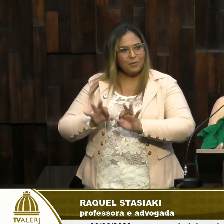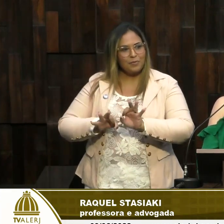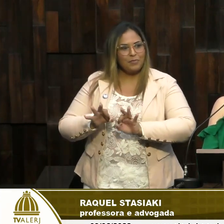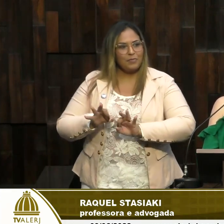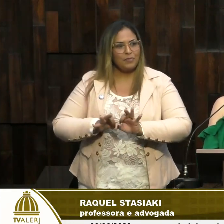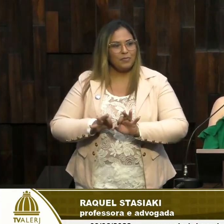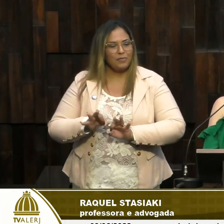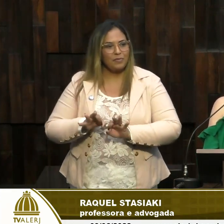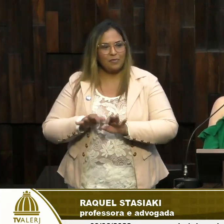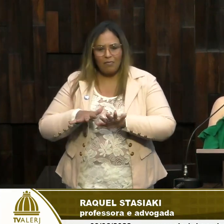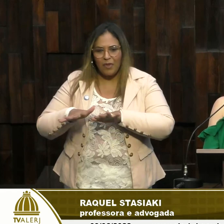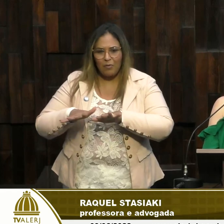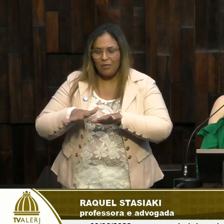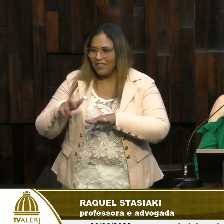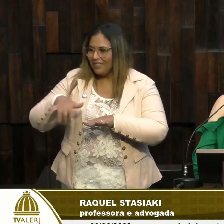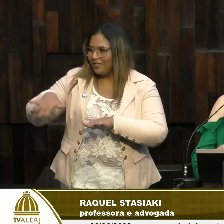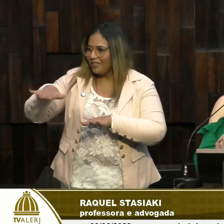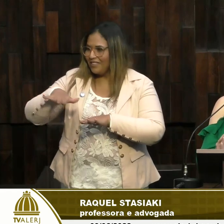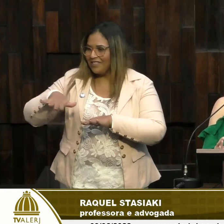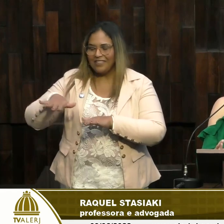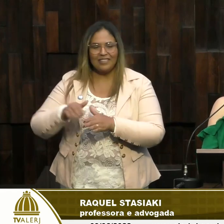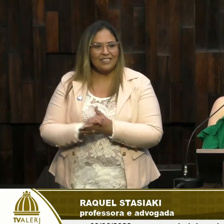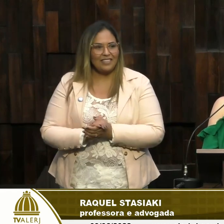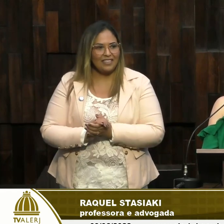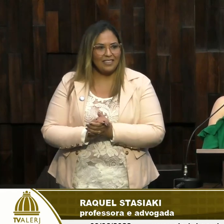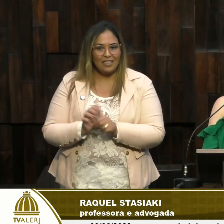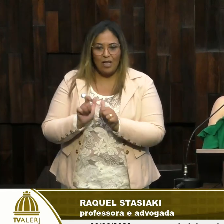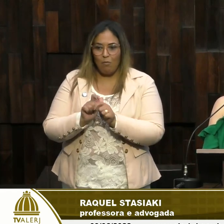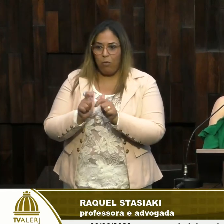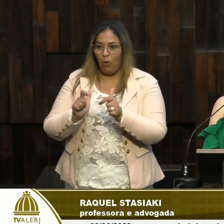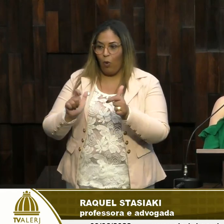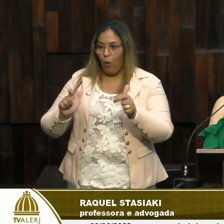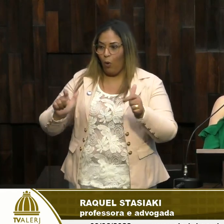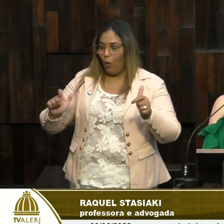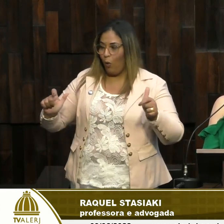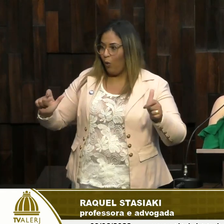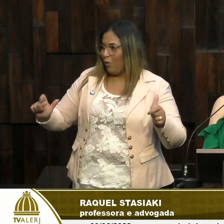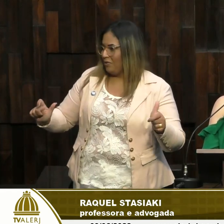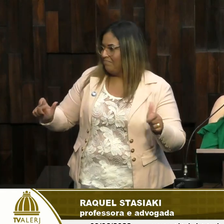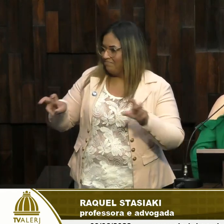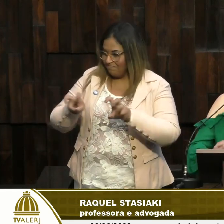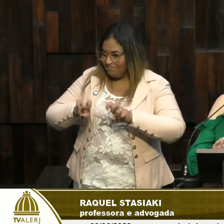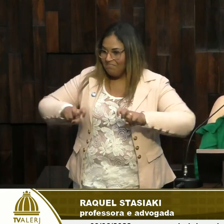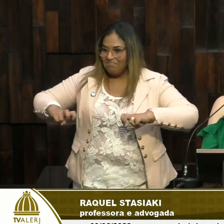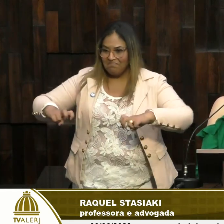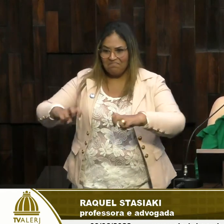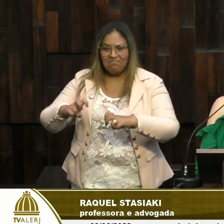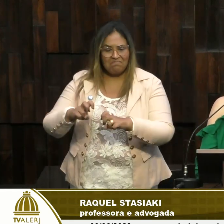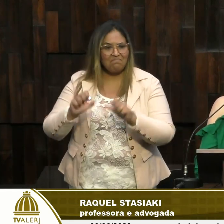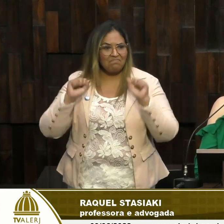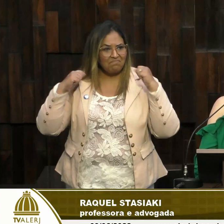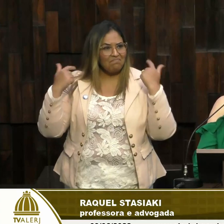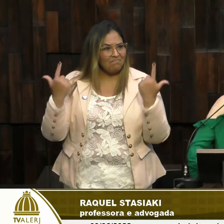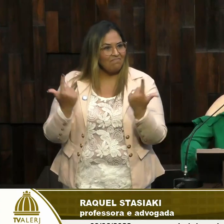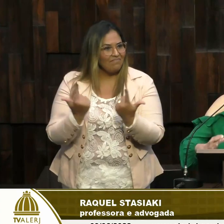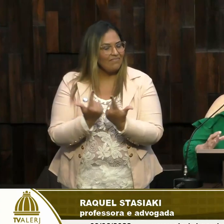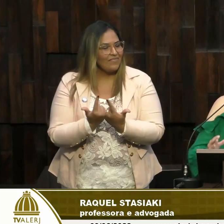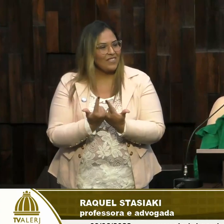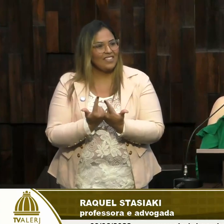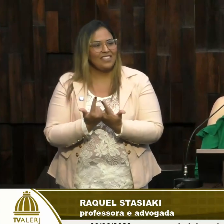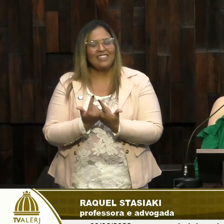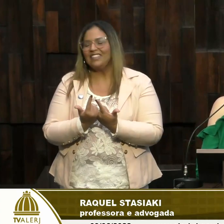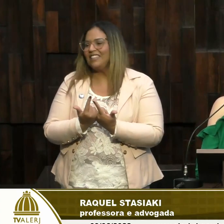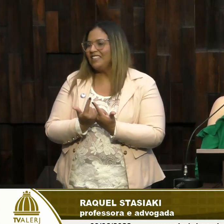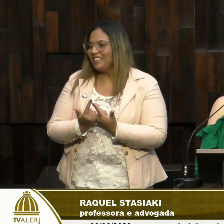de mobilização de vocês. Vocês lotaram essas galerias da Alerj nas audiências públicas,